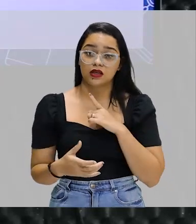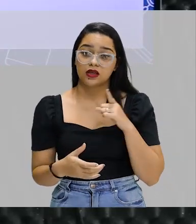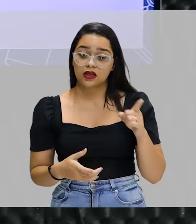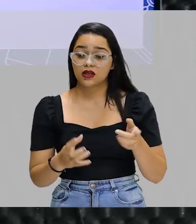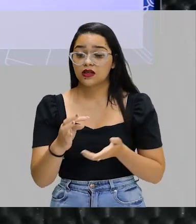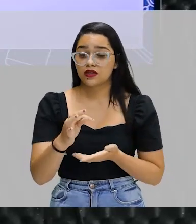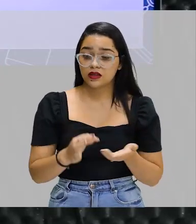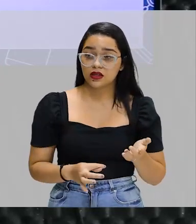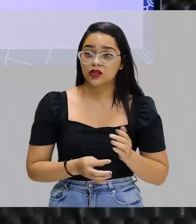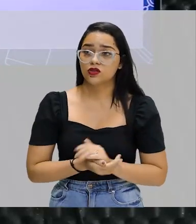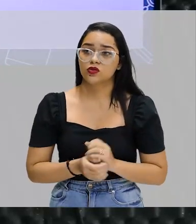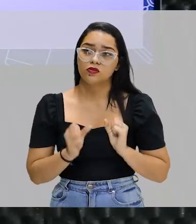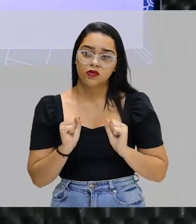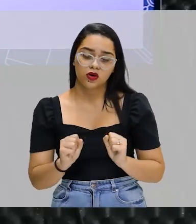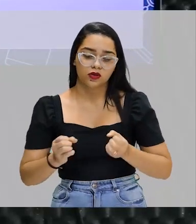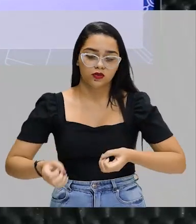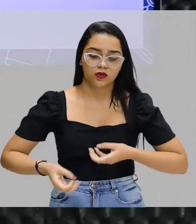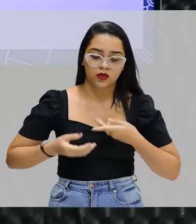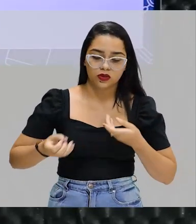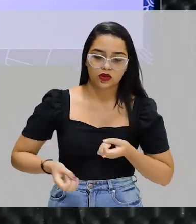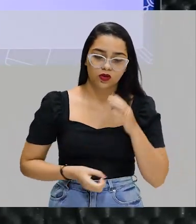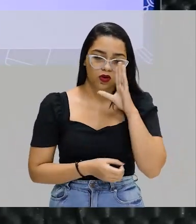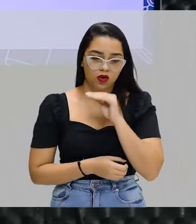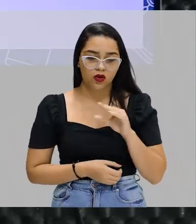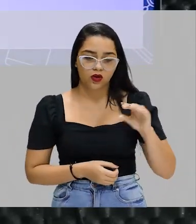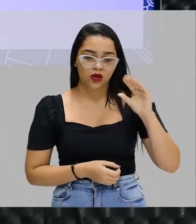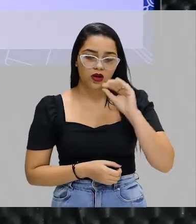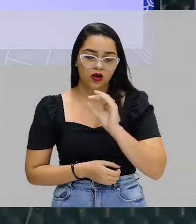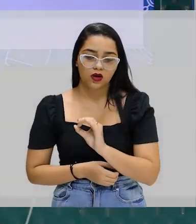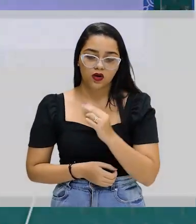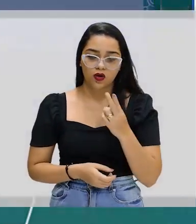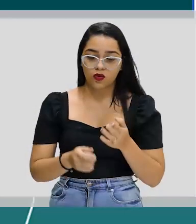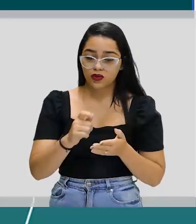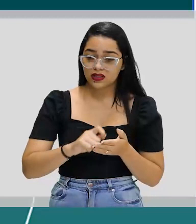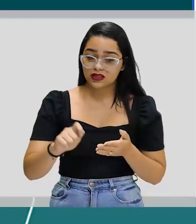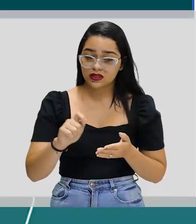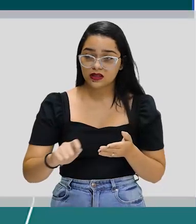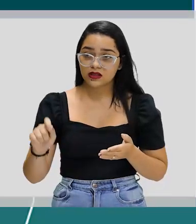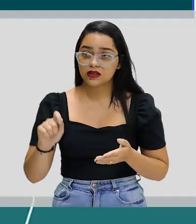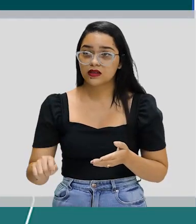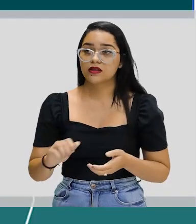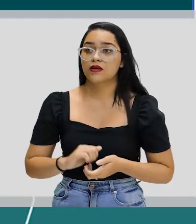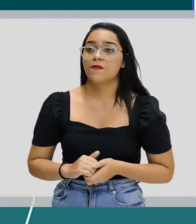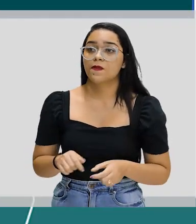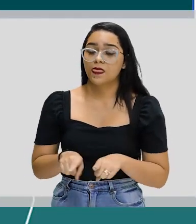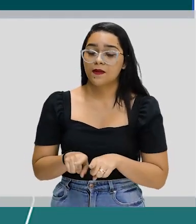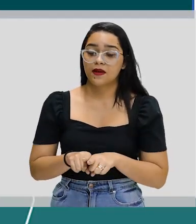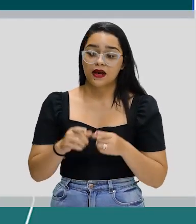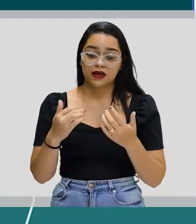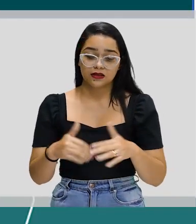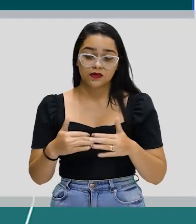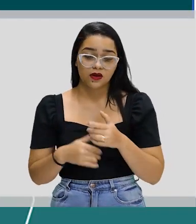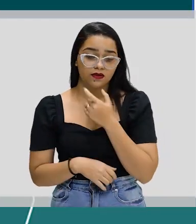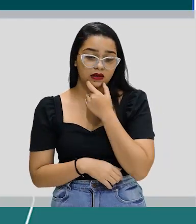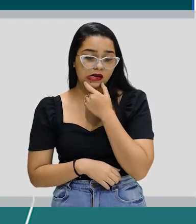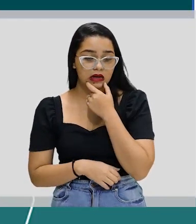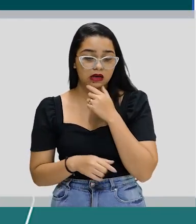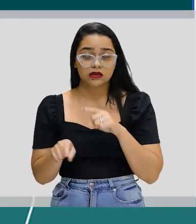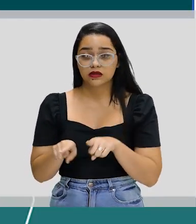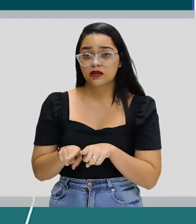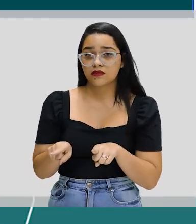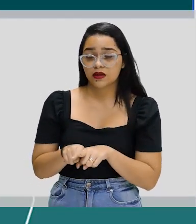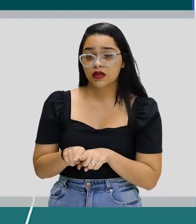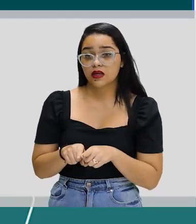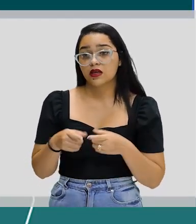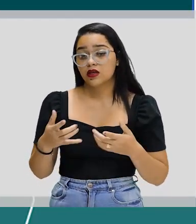aquele texto, seja uma produção oral ou uma produção escrita. As provas de língua inglesa e as provas de língua